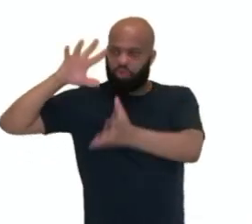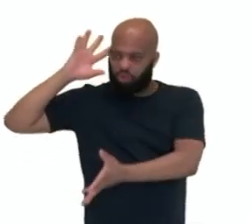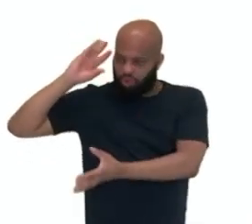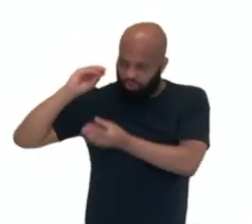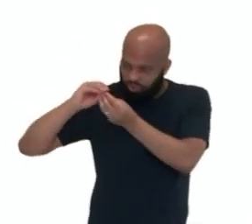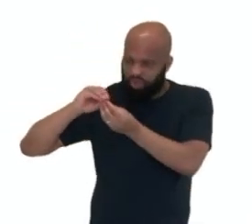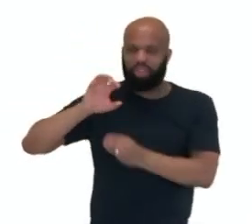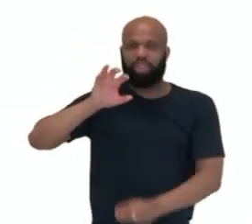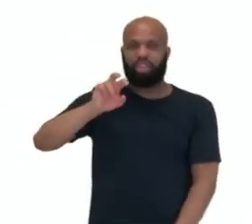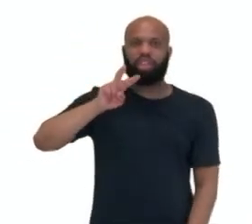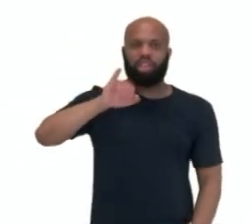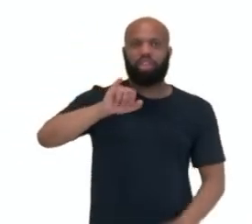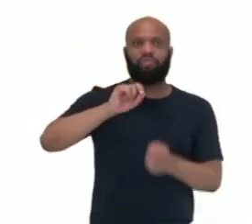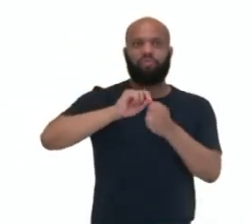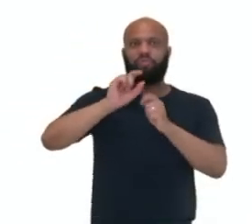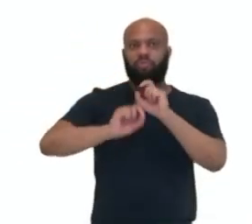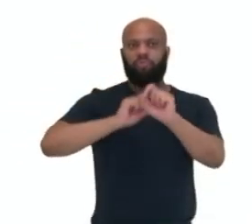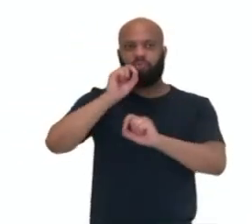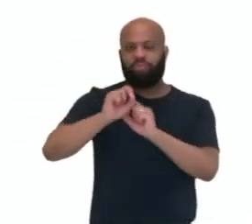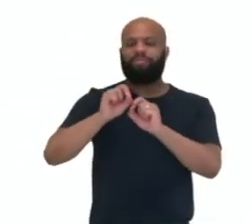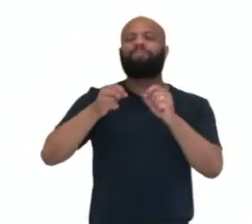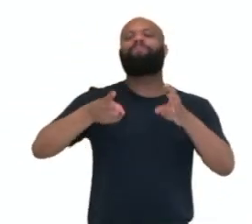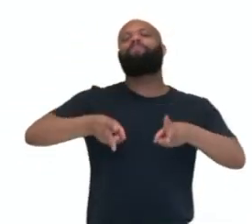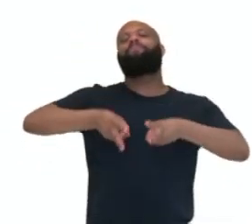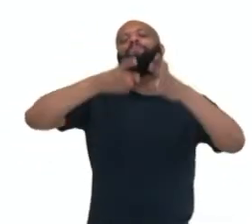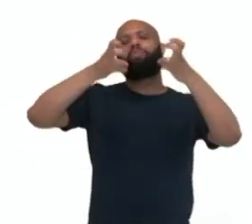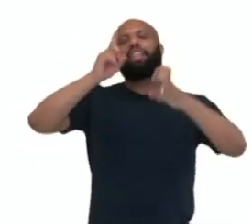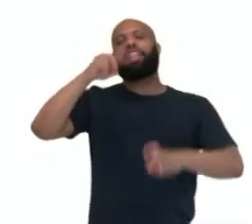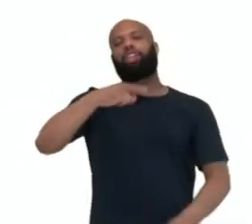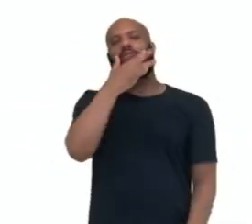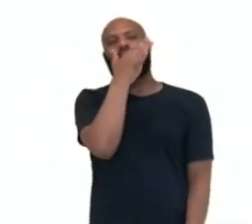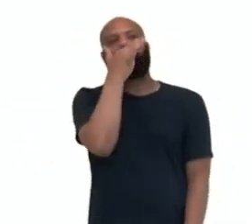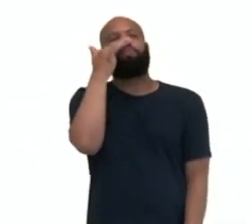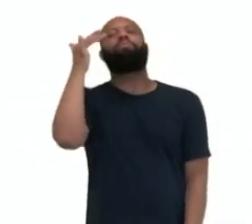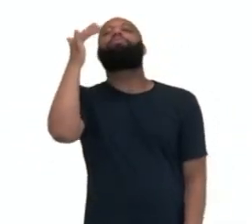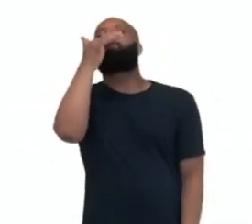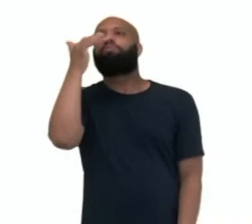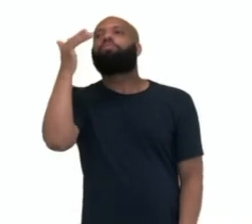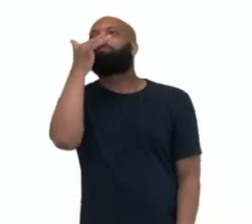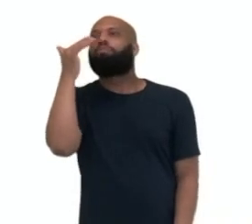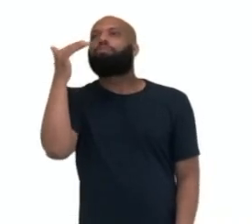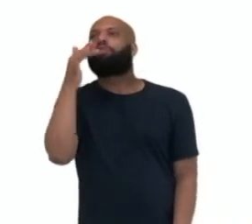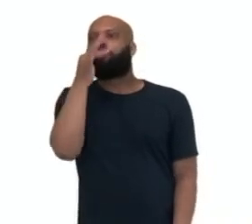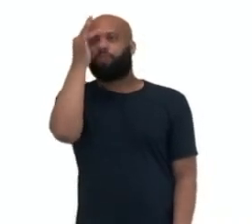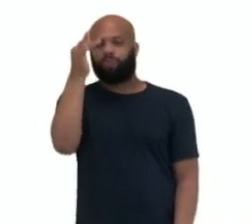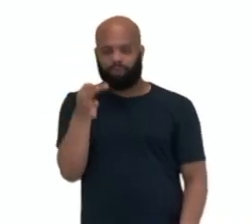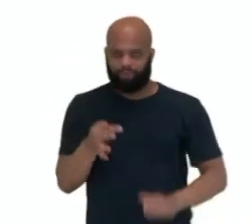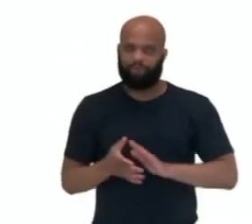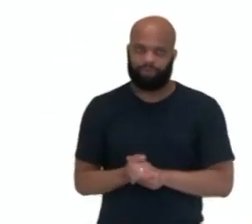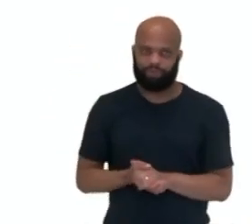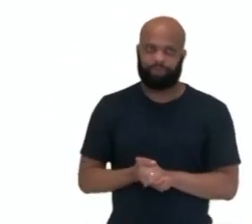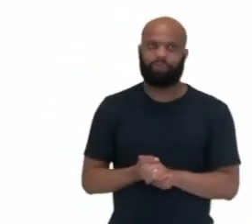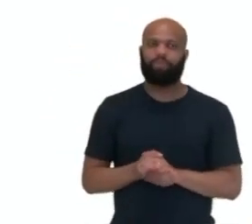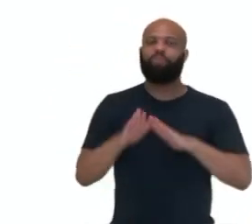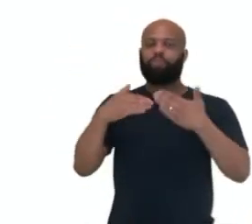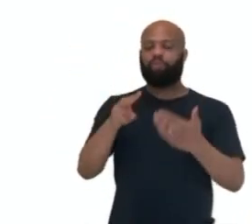é recebida e vai gerar o quê? A percepção de odor. É o cheiro da flor. Então,